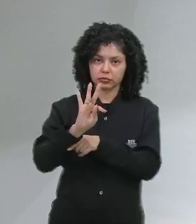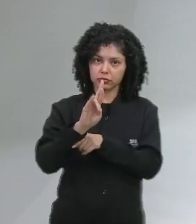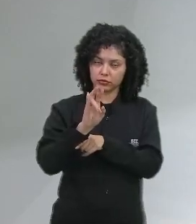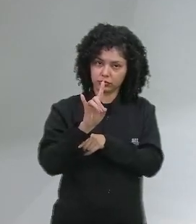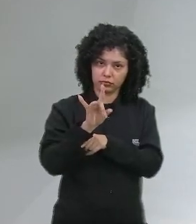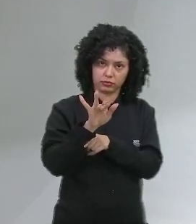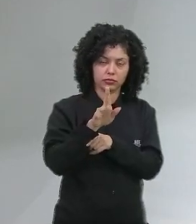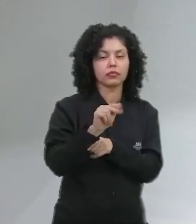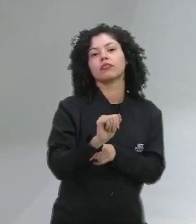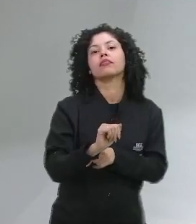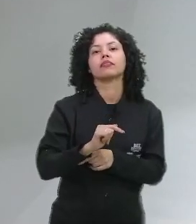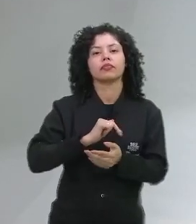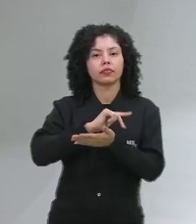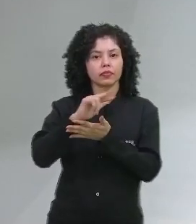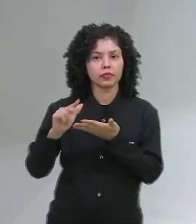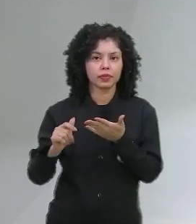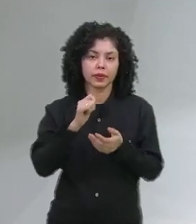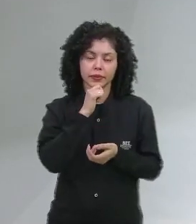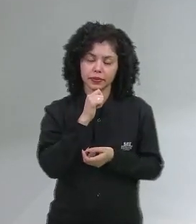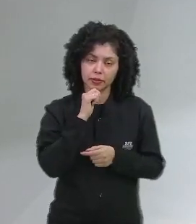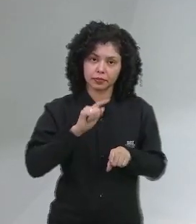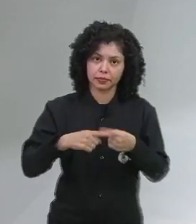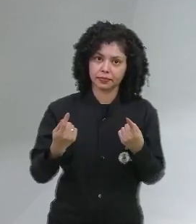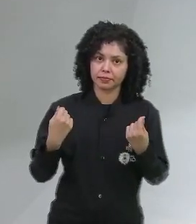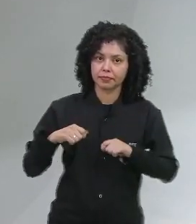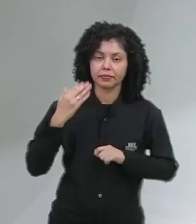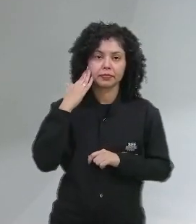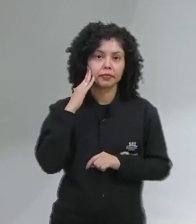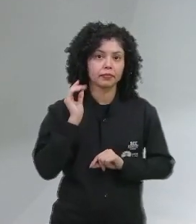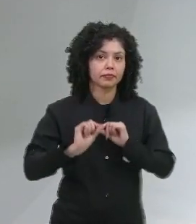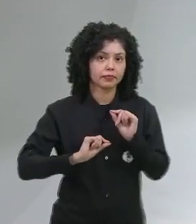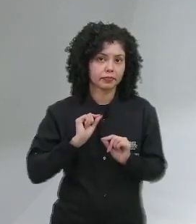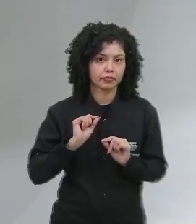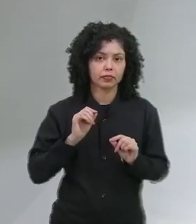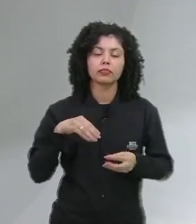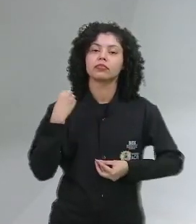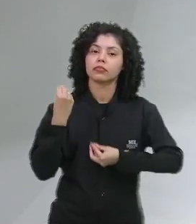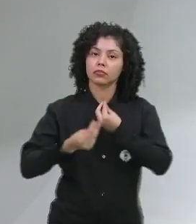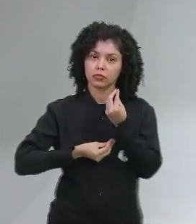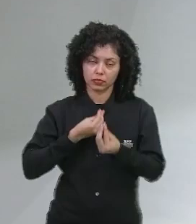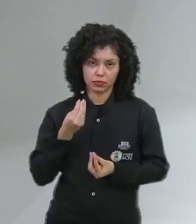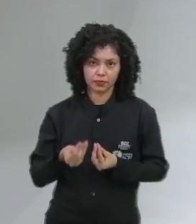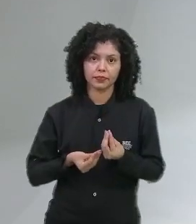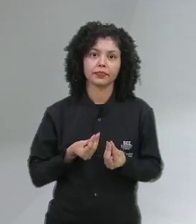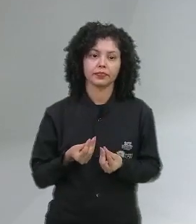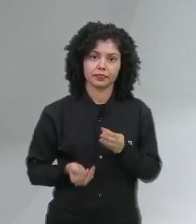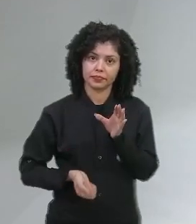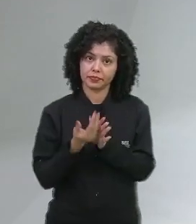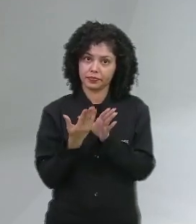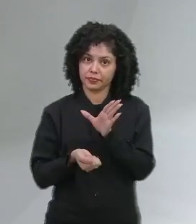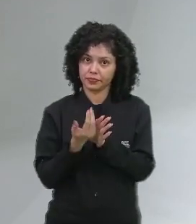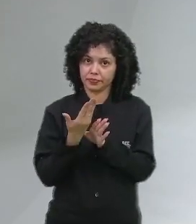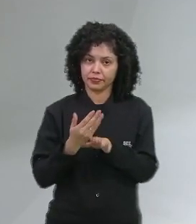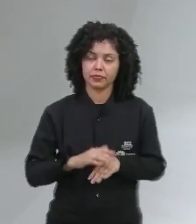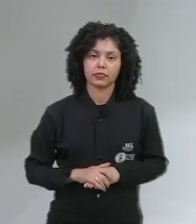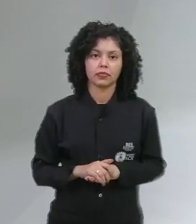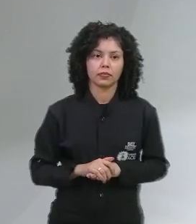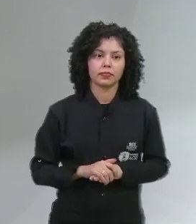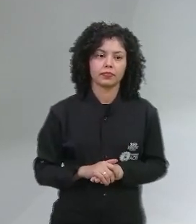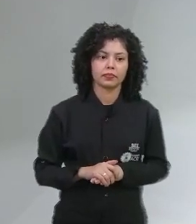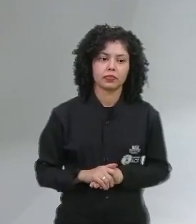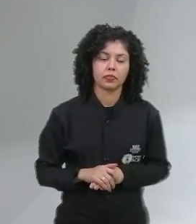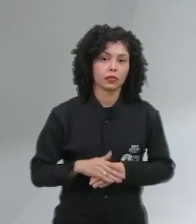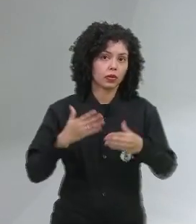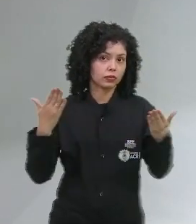vindo de substâncias oleaginosas, mas a gente precisa entender como que esse biocombustível ele é gerado, ele é